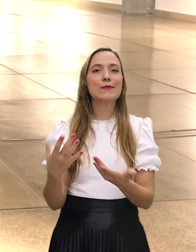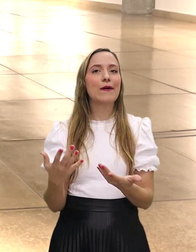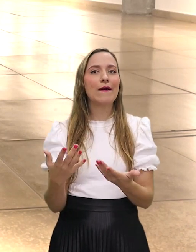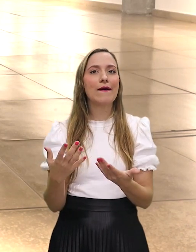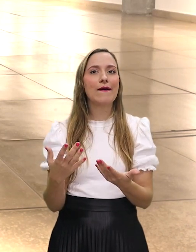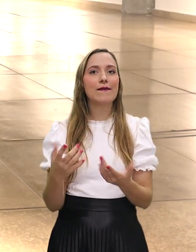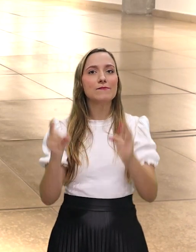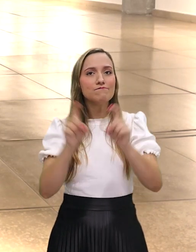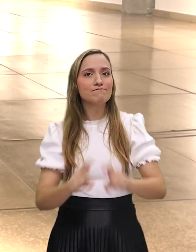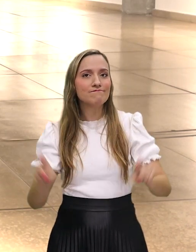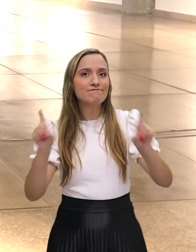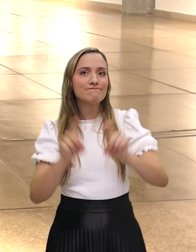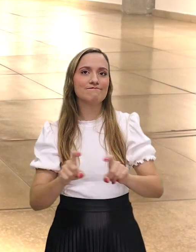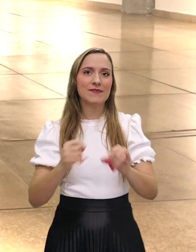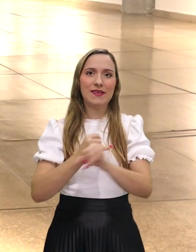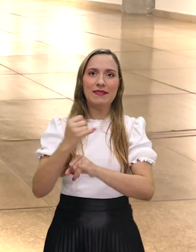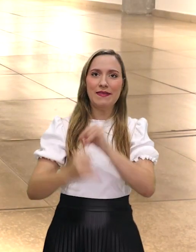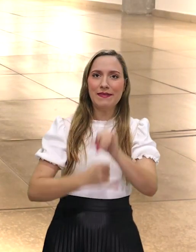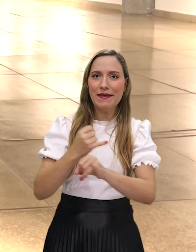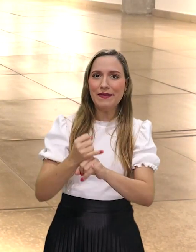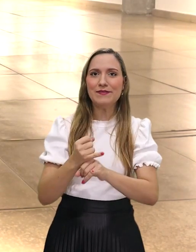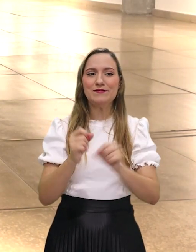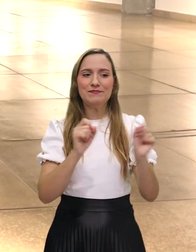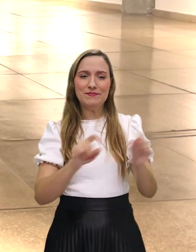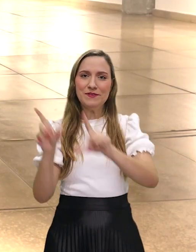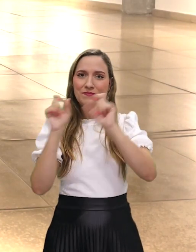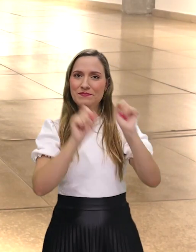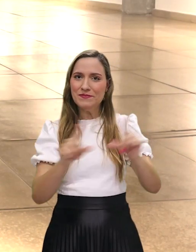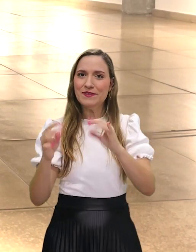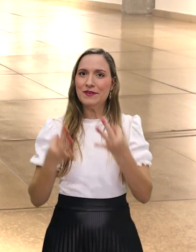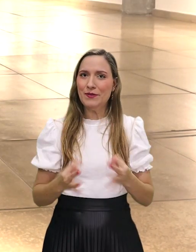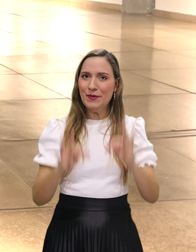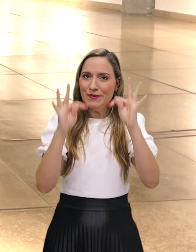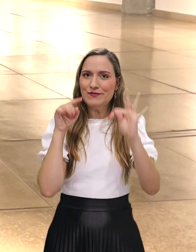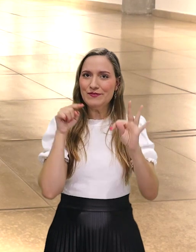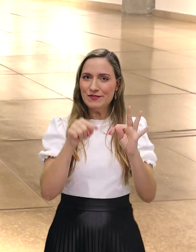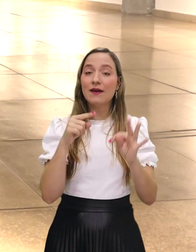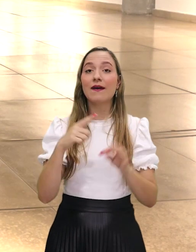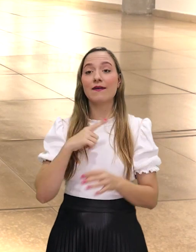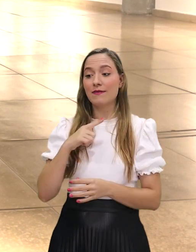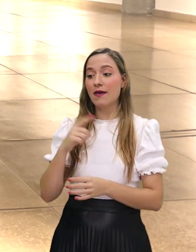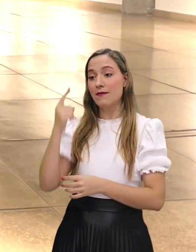digitalização, né? Eu trabalho essas imagens posteriormente